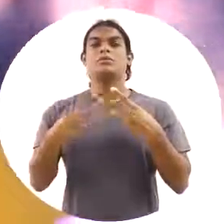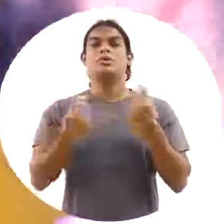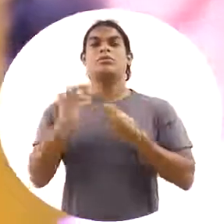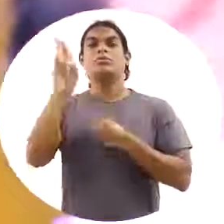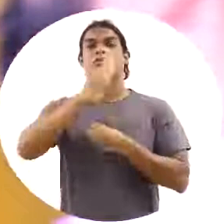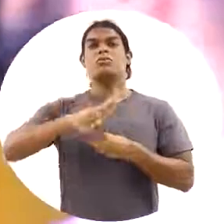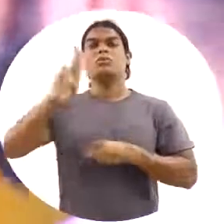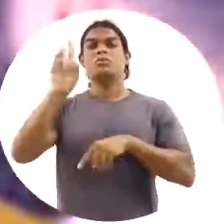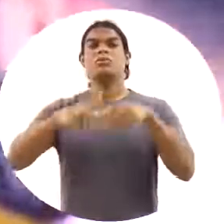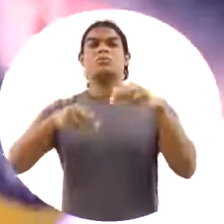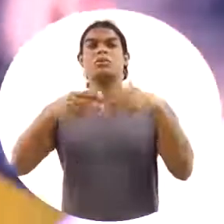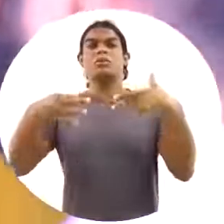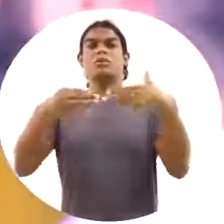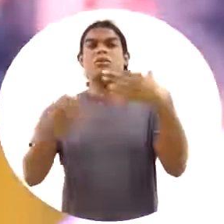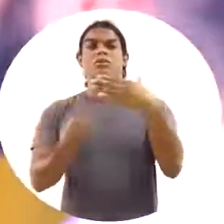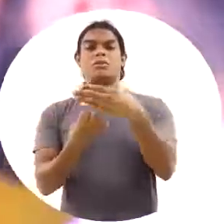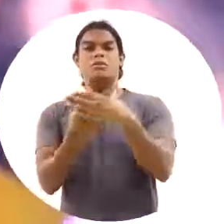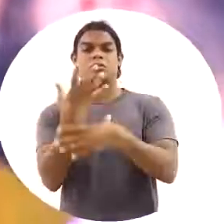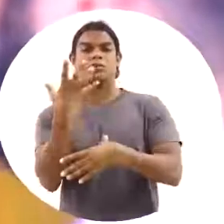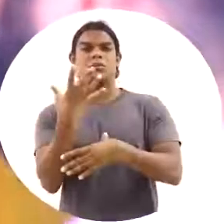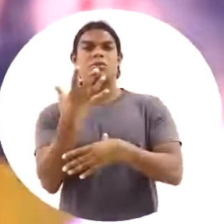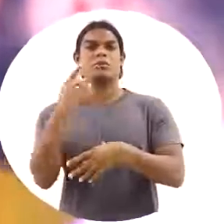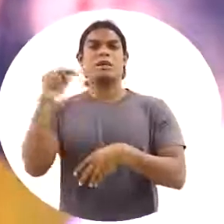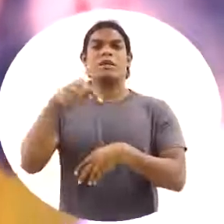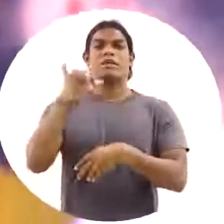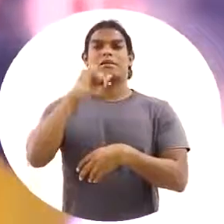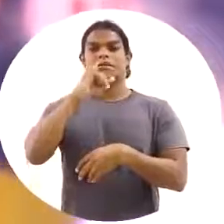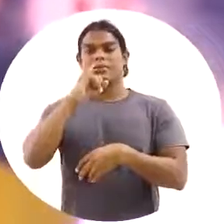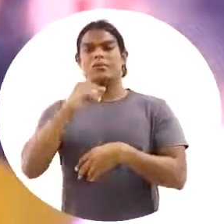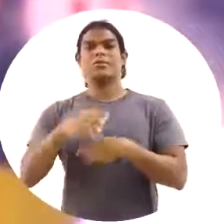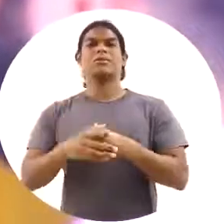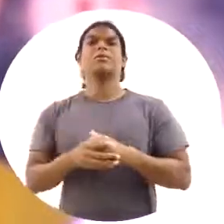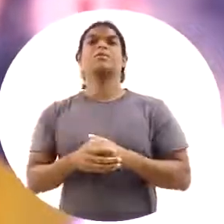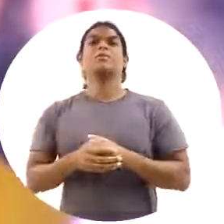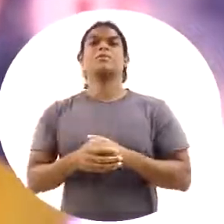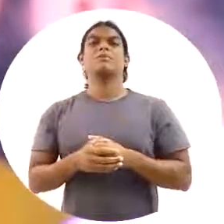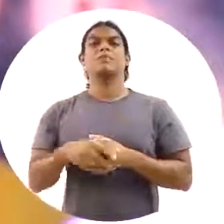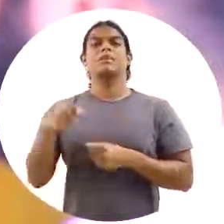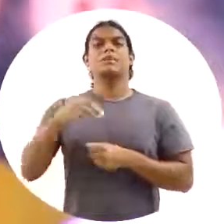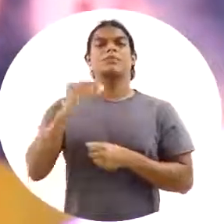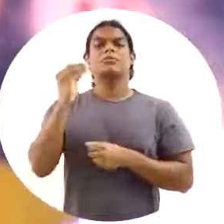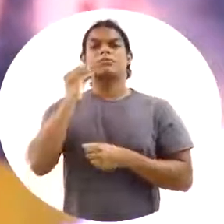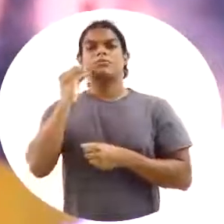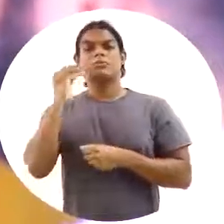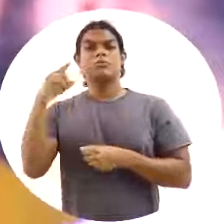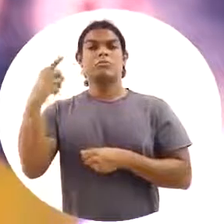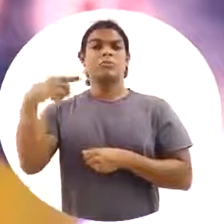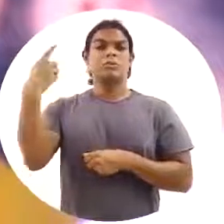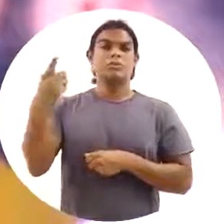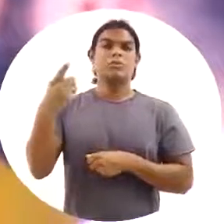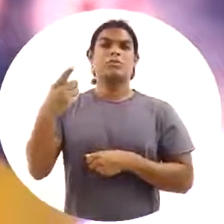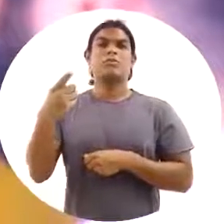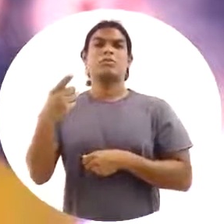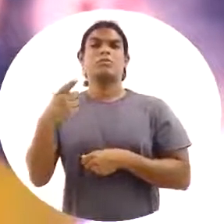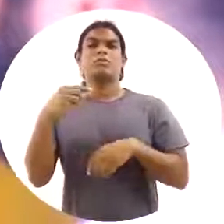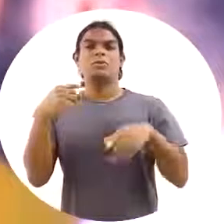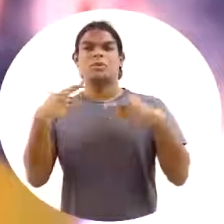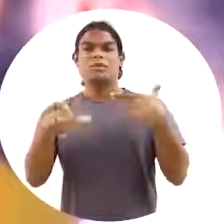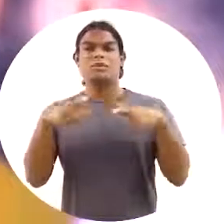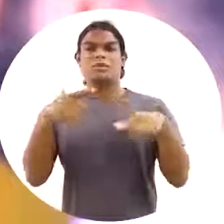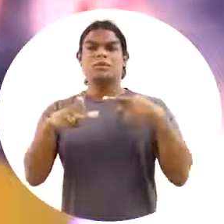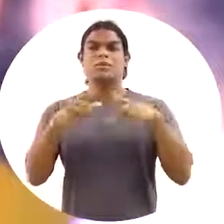ativa na produção dessa arquitetura, ou seja, na construção também. Aí essa experiência, e também depois tive a possibilidade de